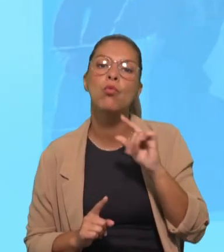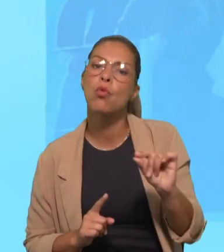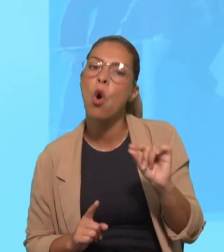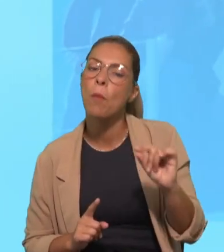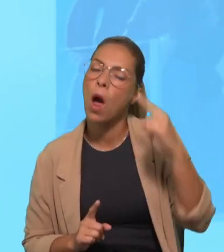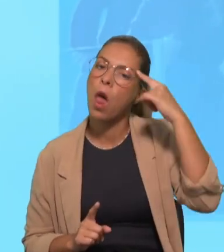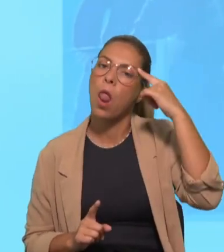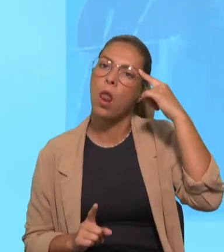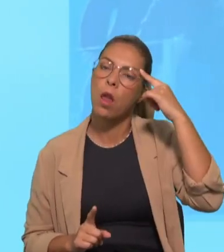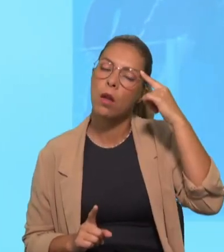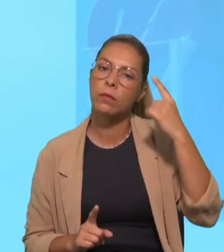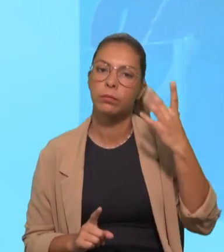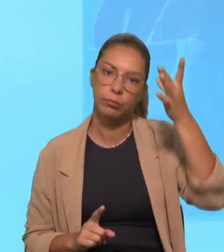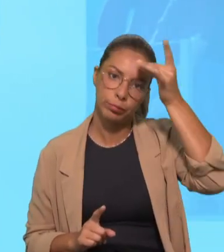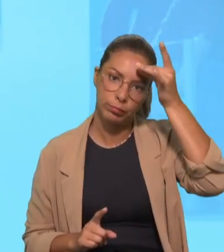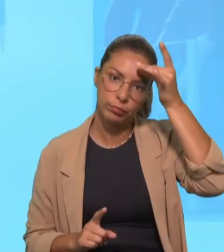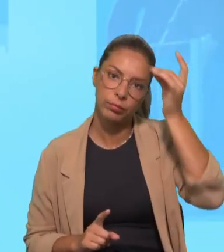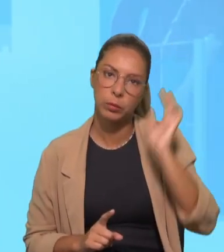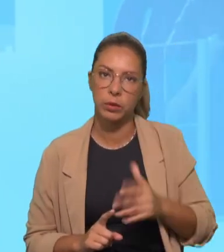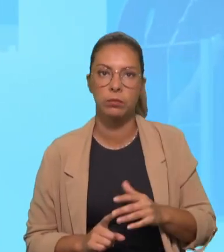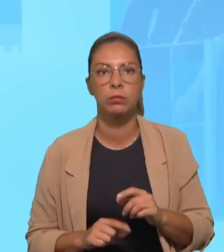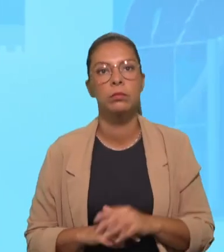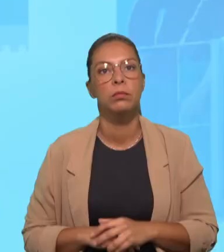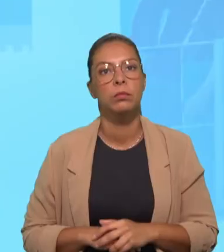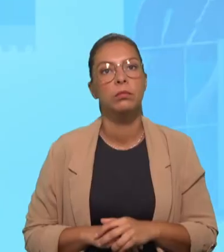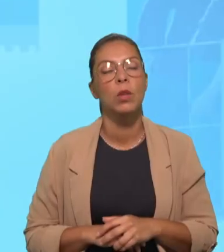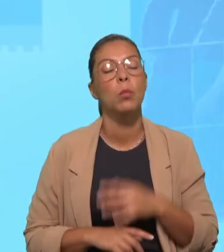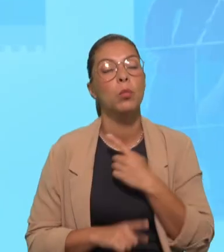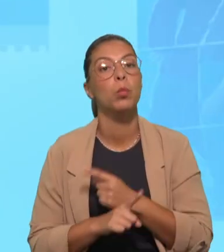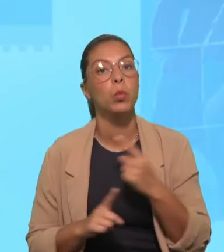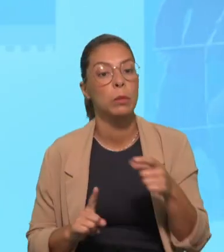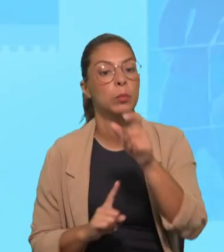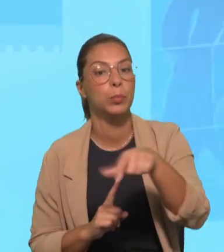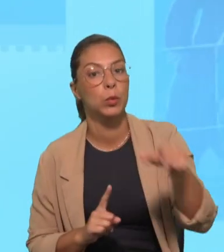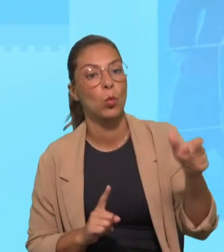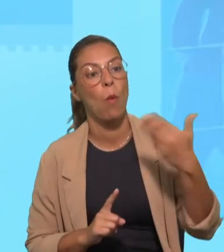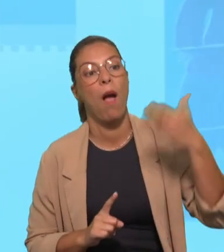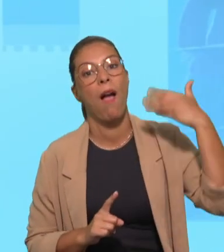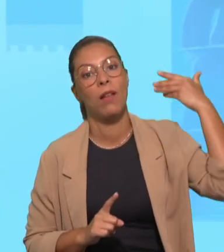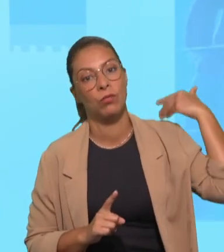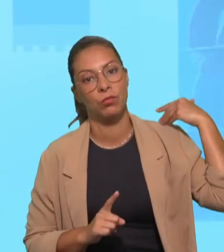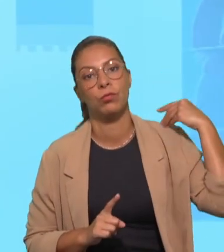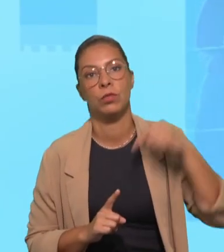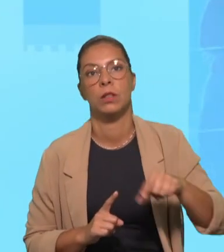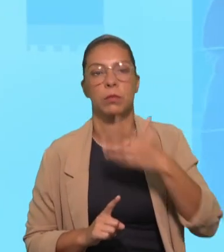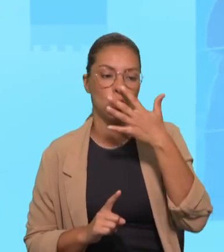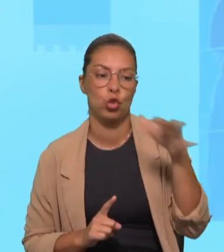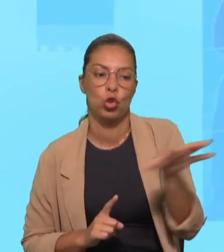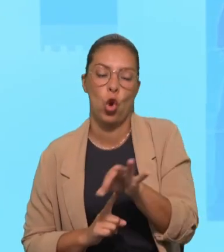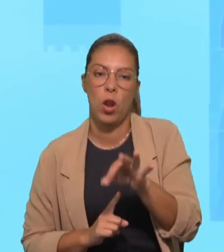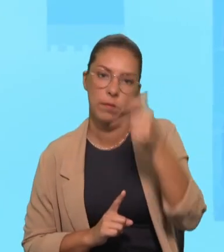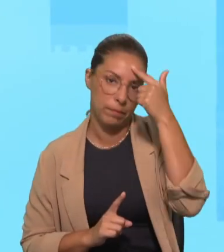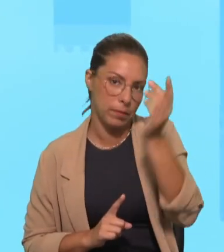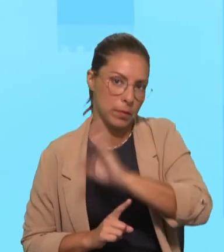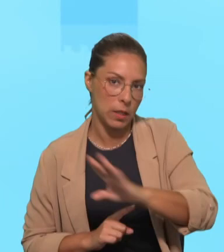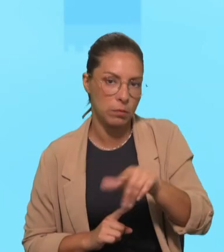pena serem pronunciados, porque de alguma forma refletem também uma escolha específica dos Jovens